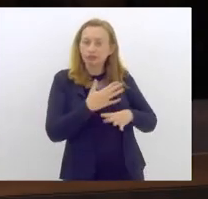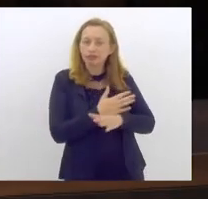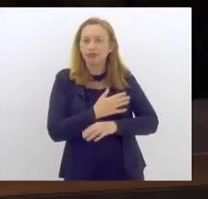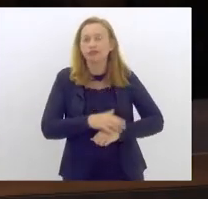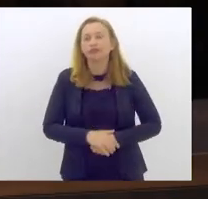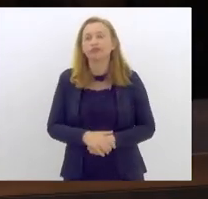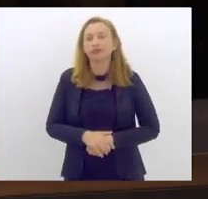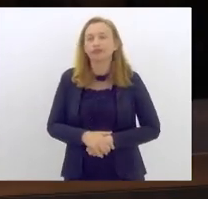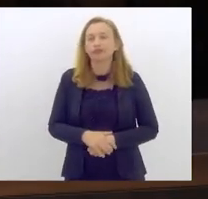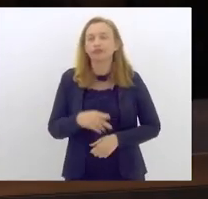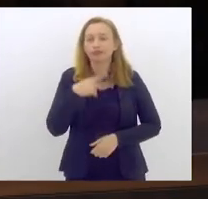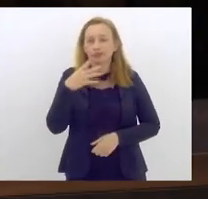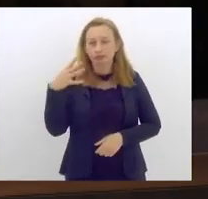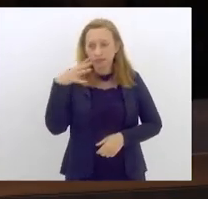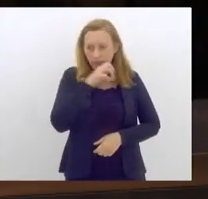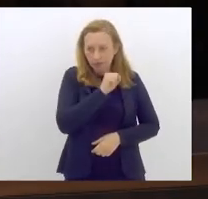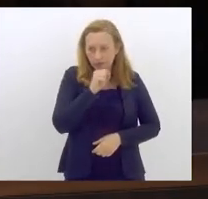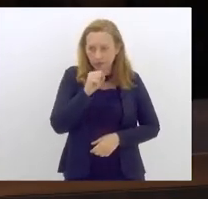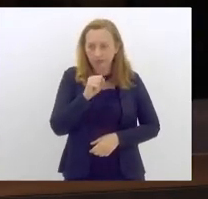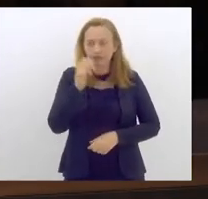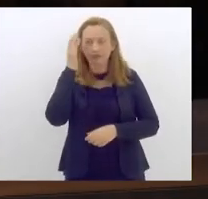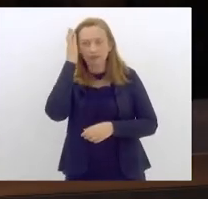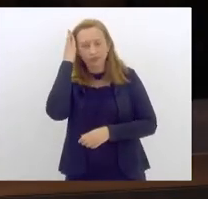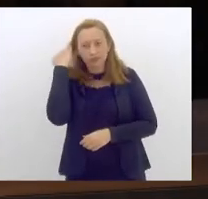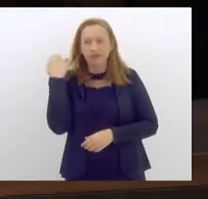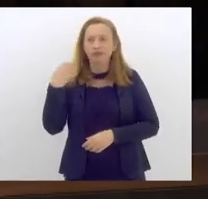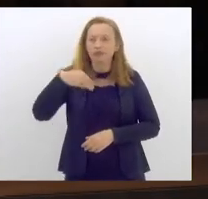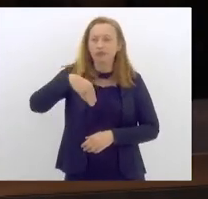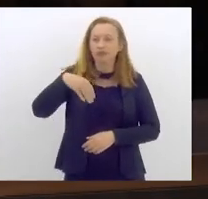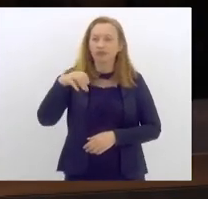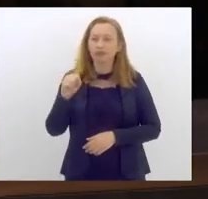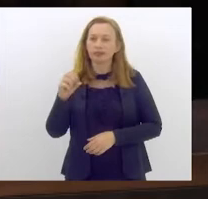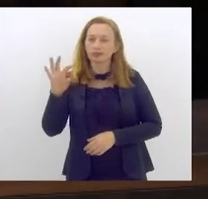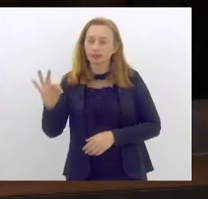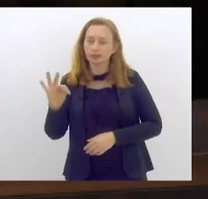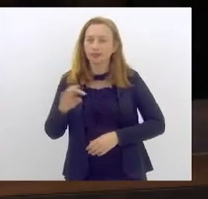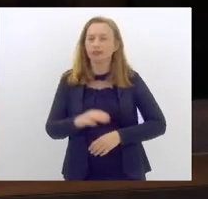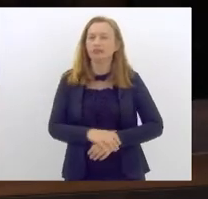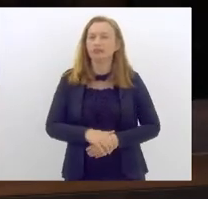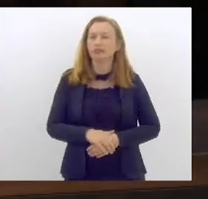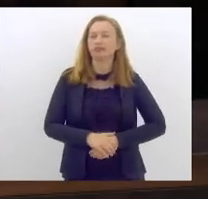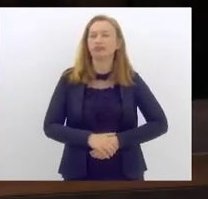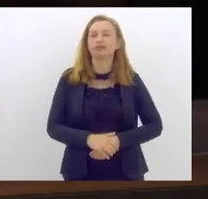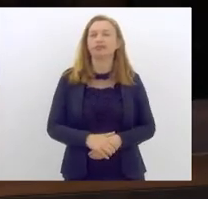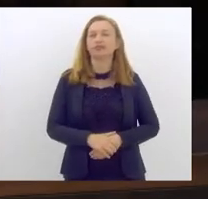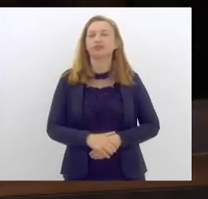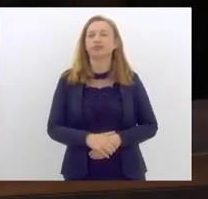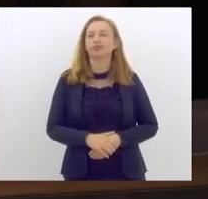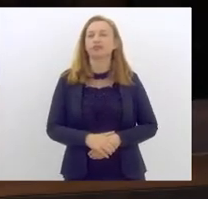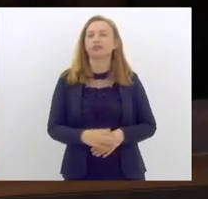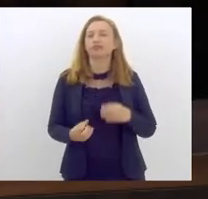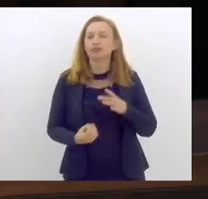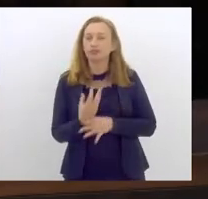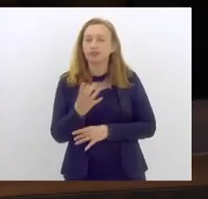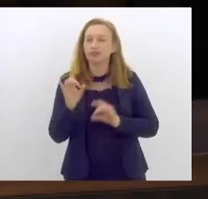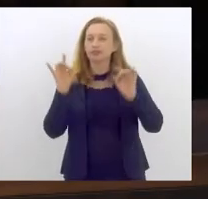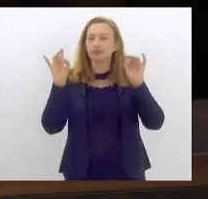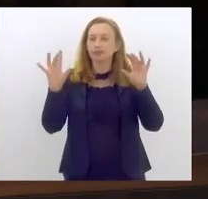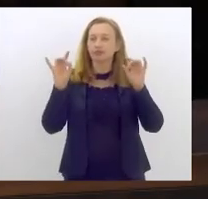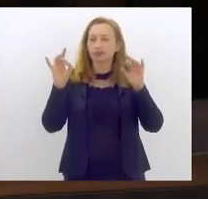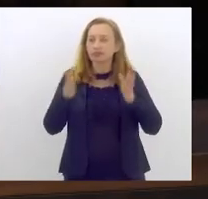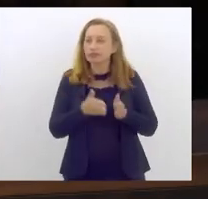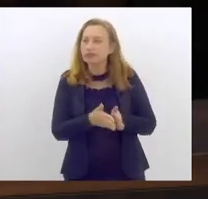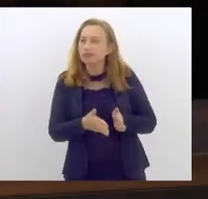dizer rapidamente o MST é fruto de especialmente do processo